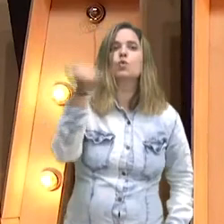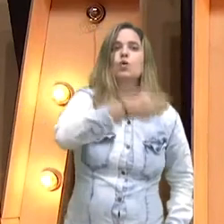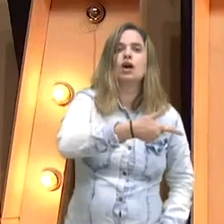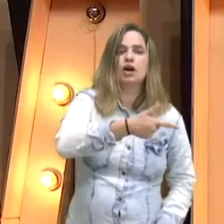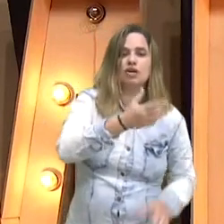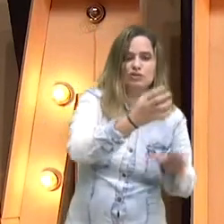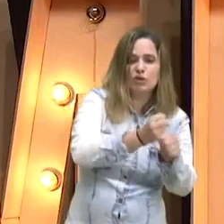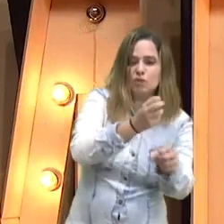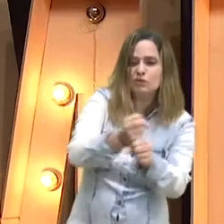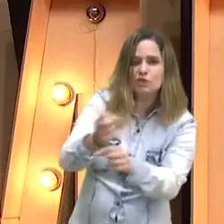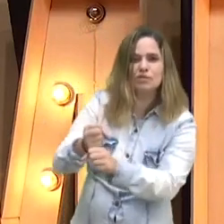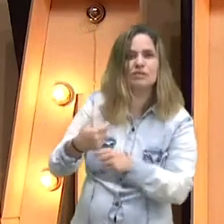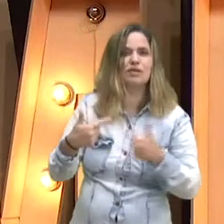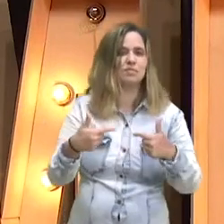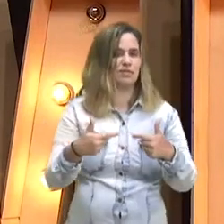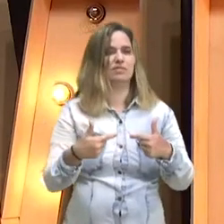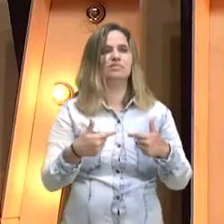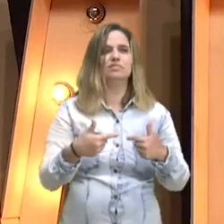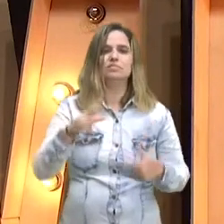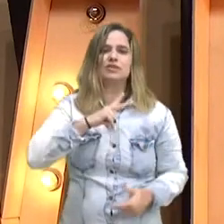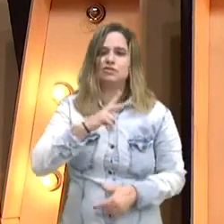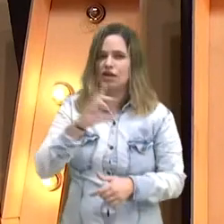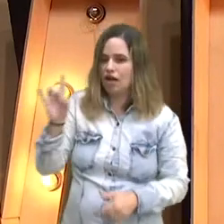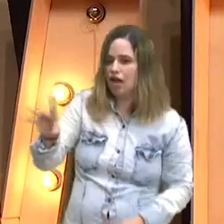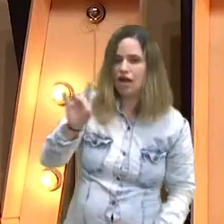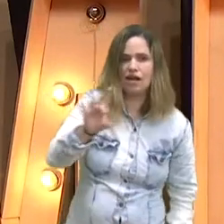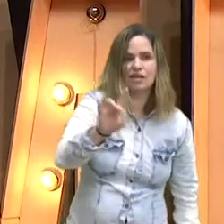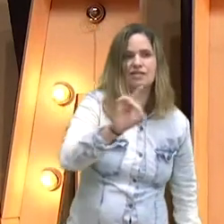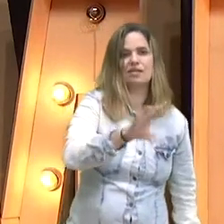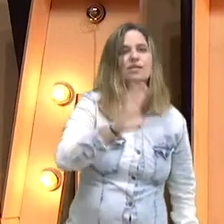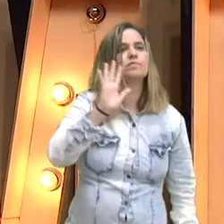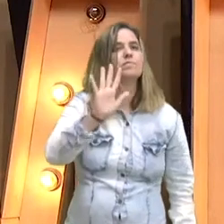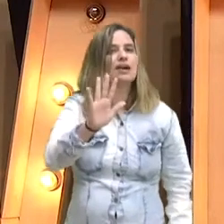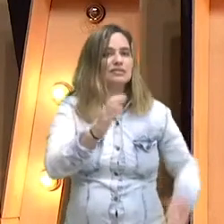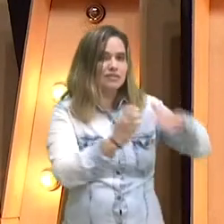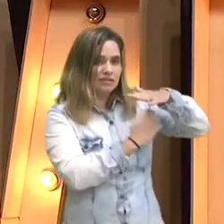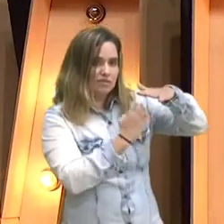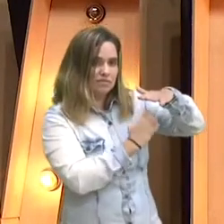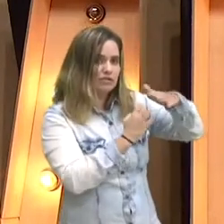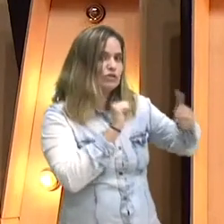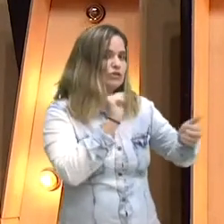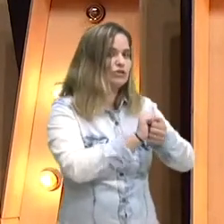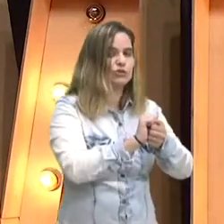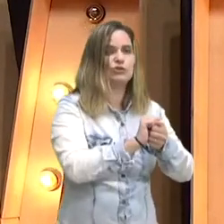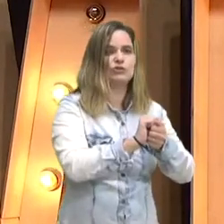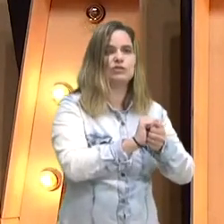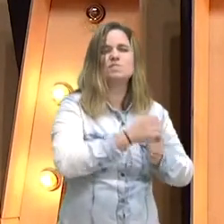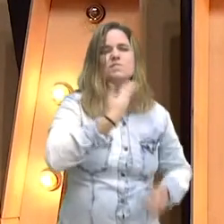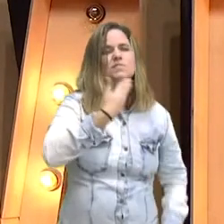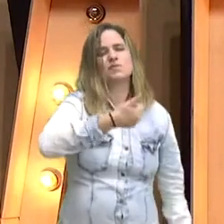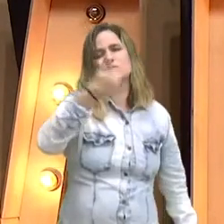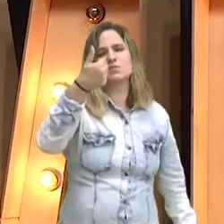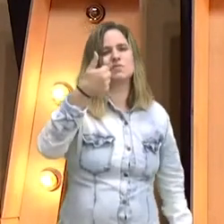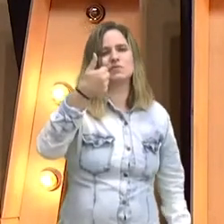Então, eles começaram a ter uma empresa e eles prosperaram juntos, mas eles prosperaram para usufruir juntos.